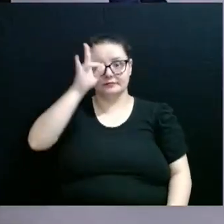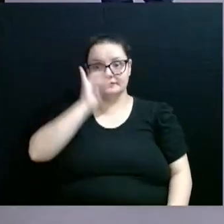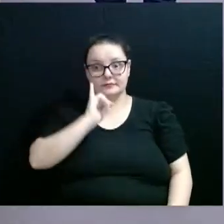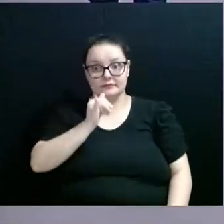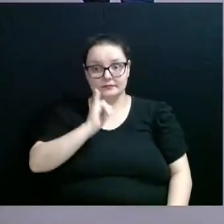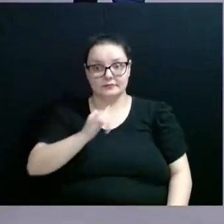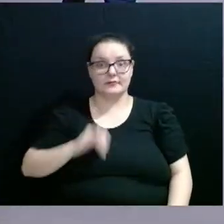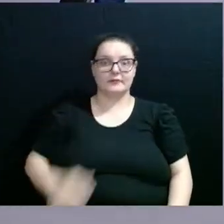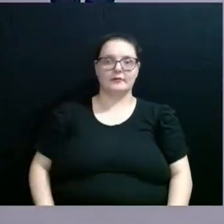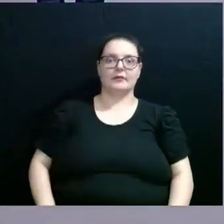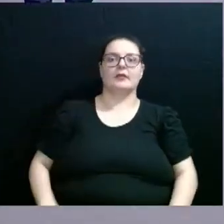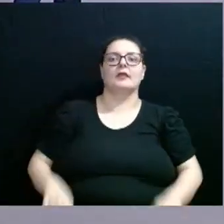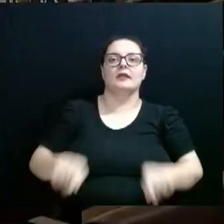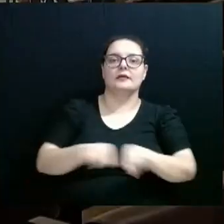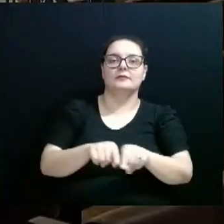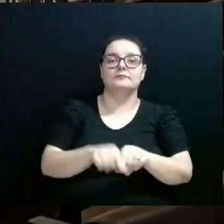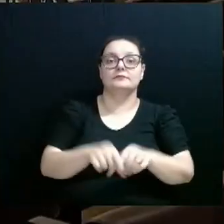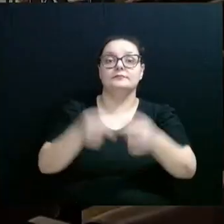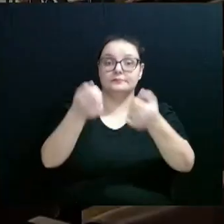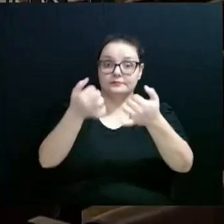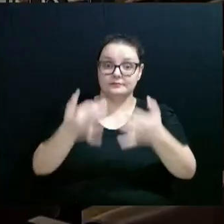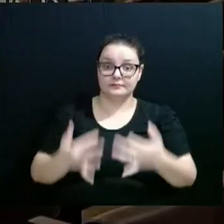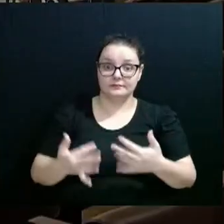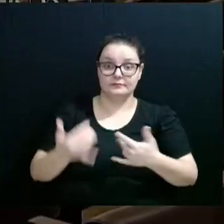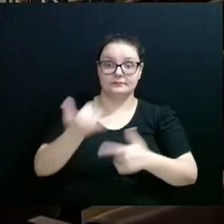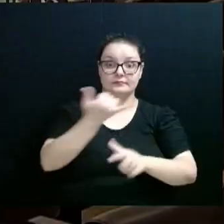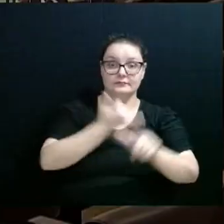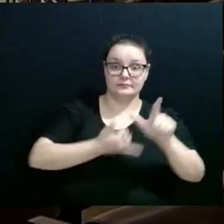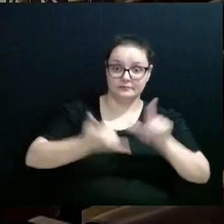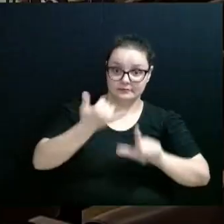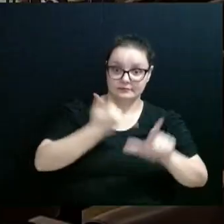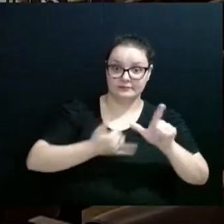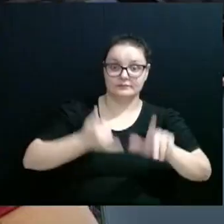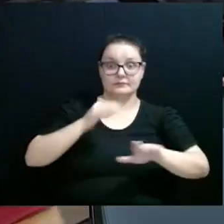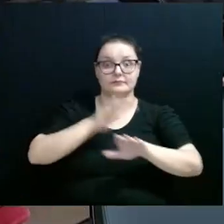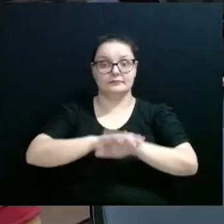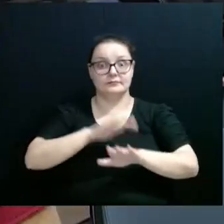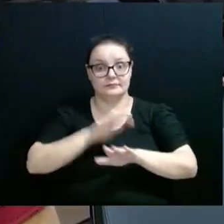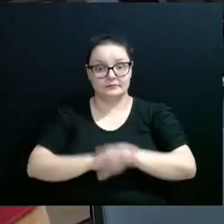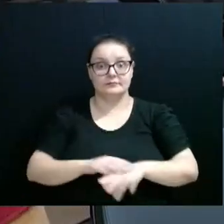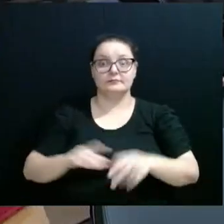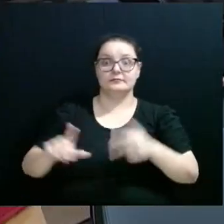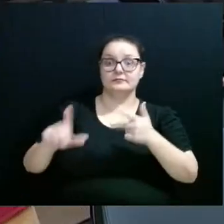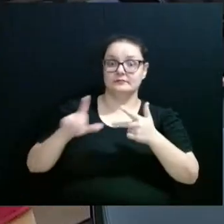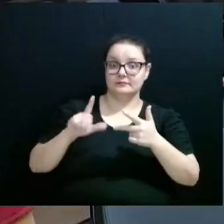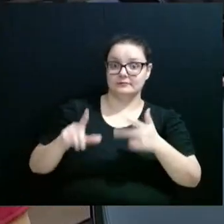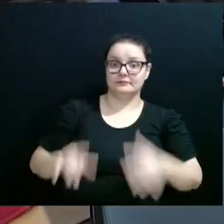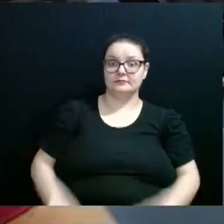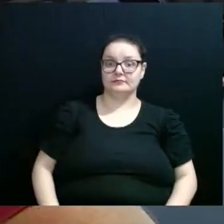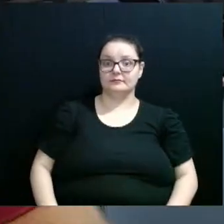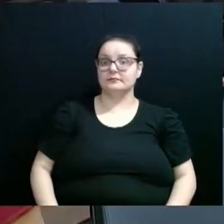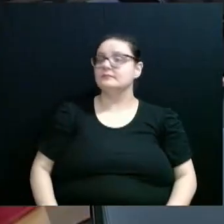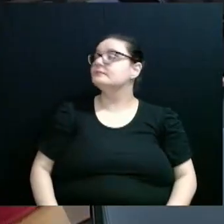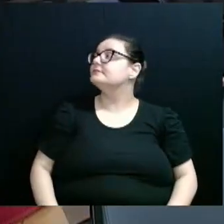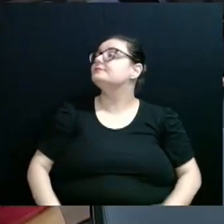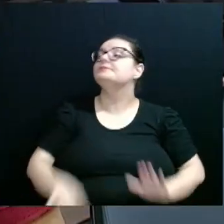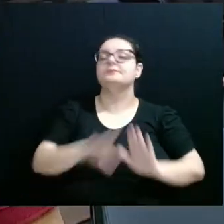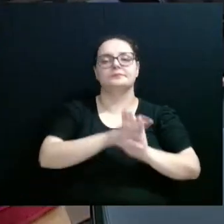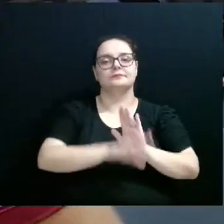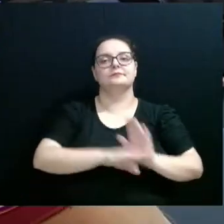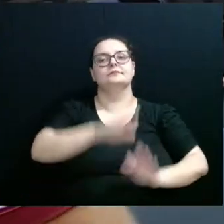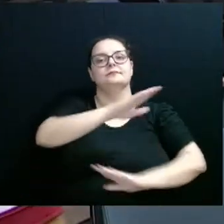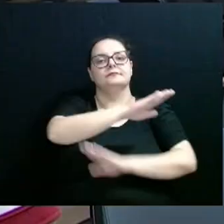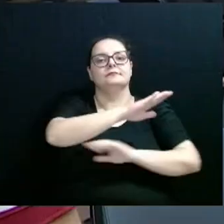de orientações lúdicas sobre o funcionamento do Legislativo. O programa Câmara Educa, de um modo geral, e os programas de